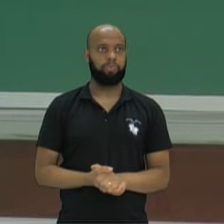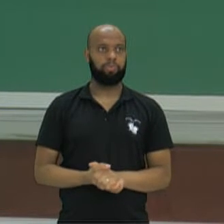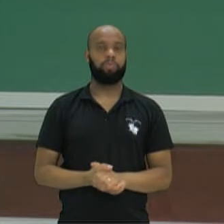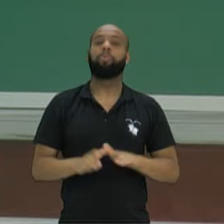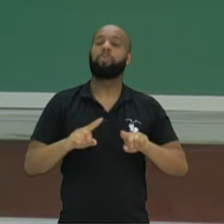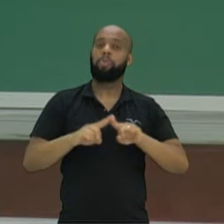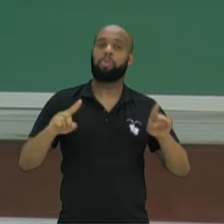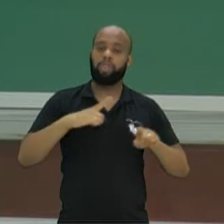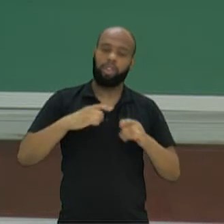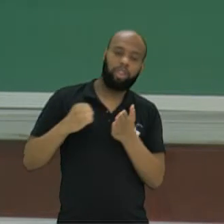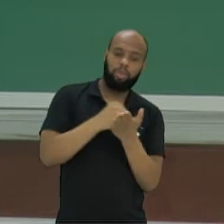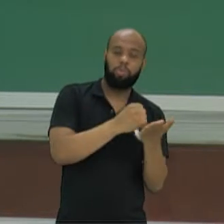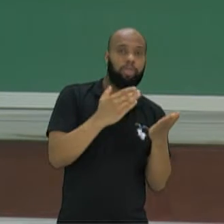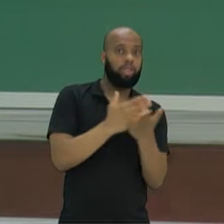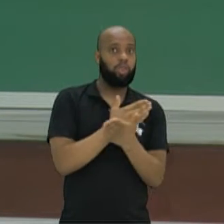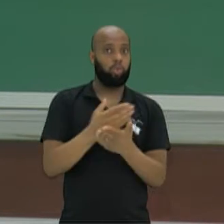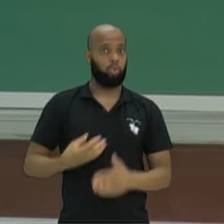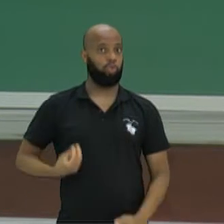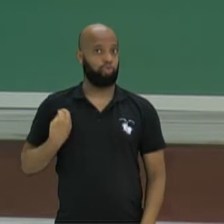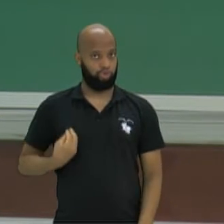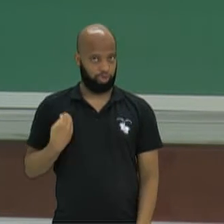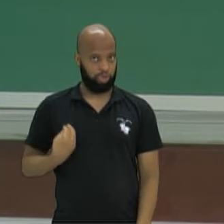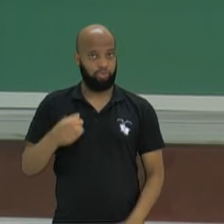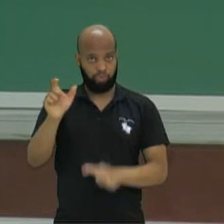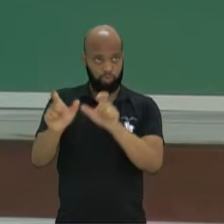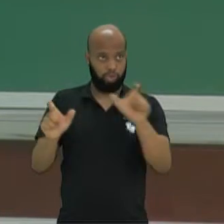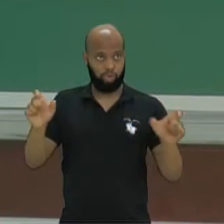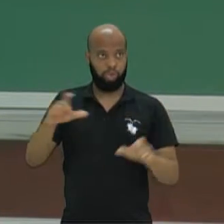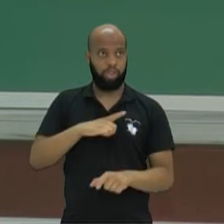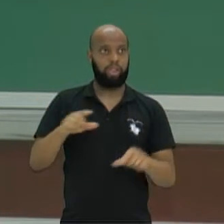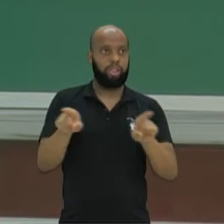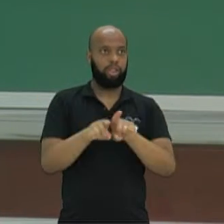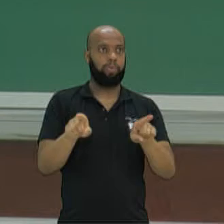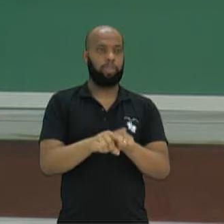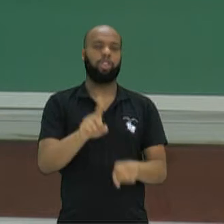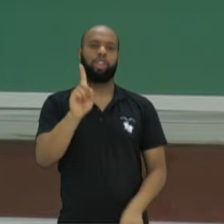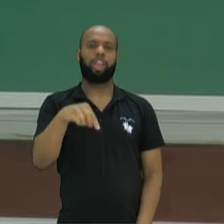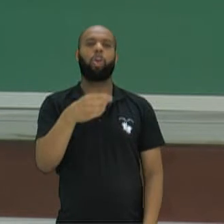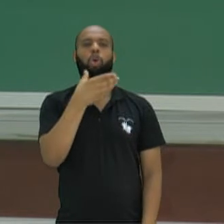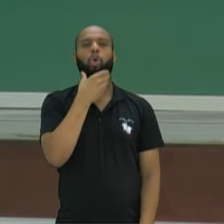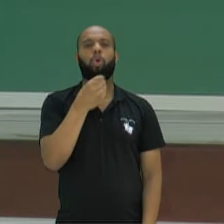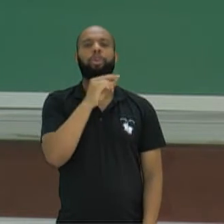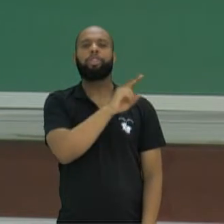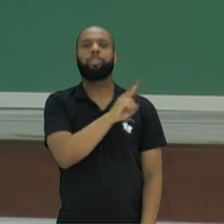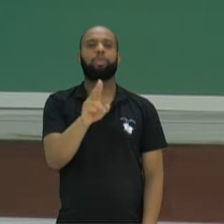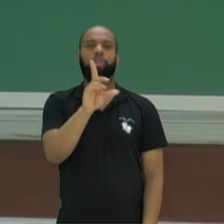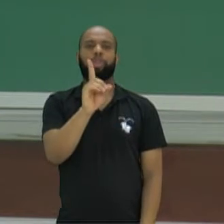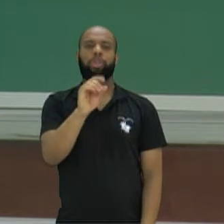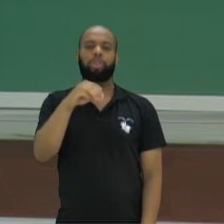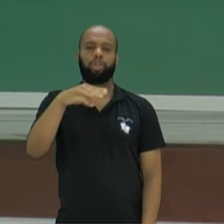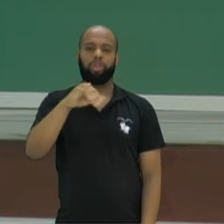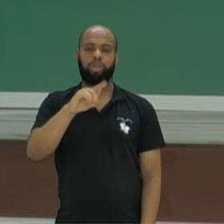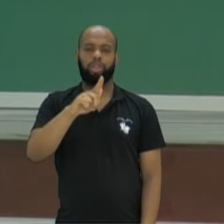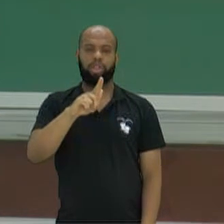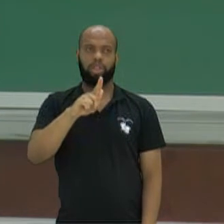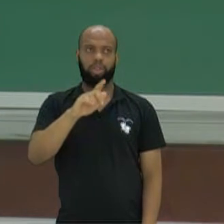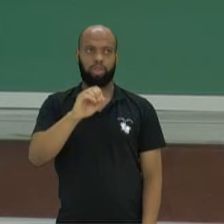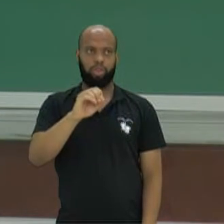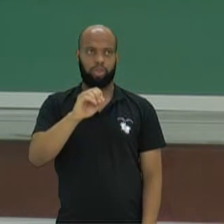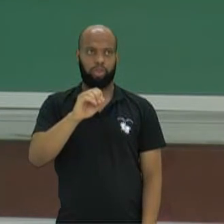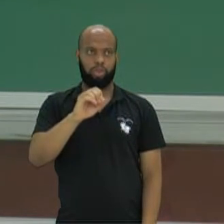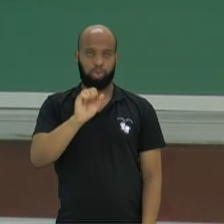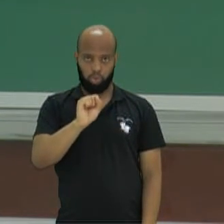No entanto, com o apoio de alguns moradores, entre eles Domingos Fernandes, Calabar, os que guiou os holandeses, eles